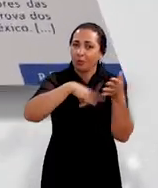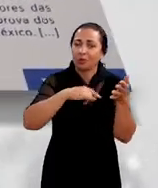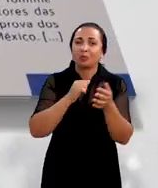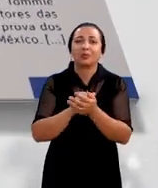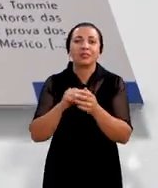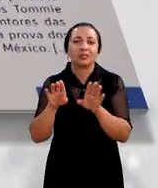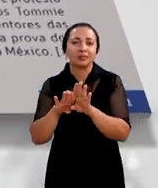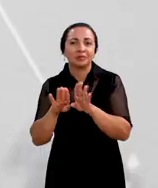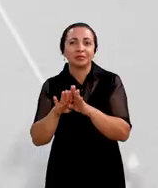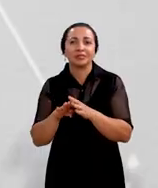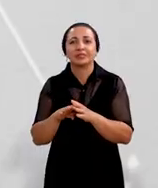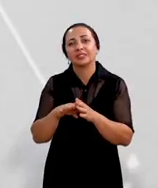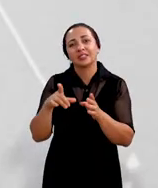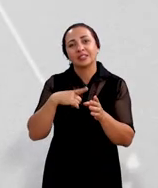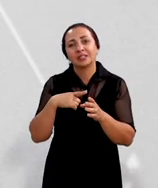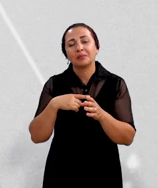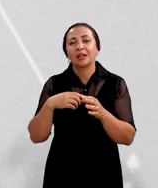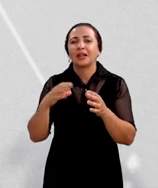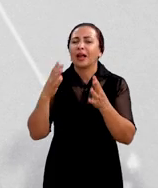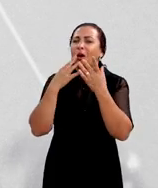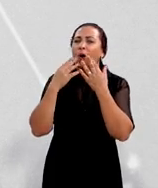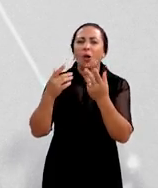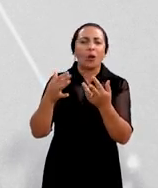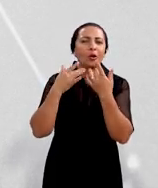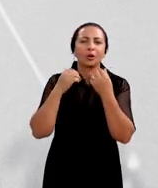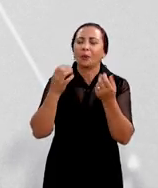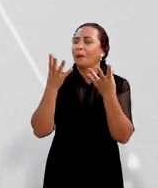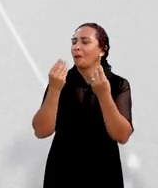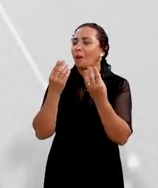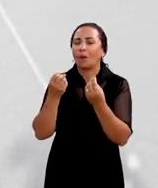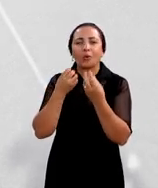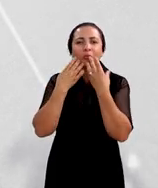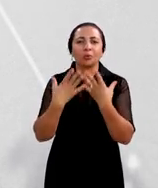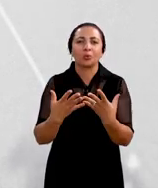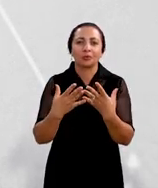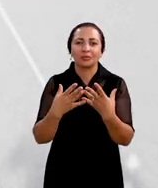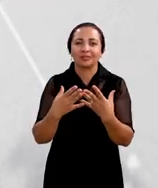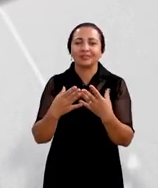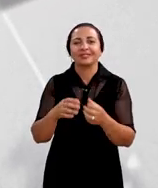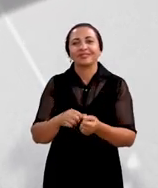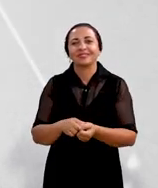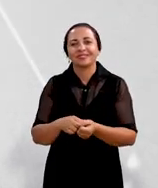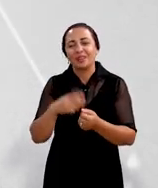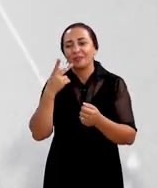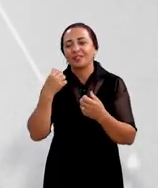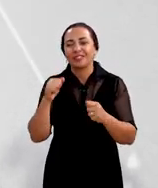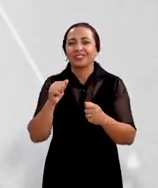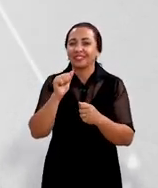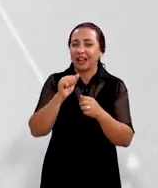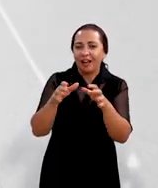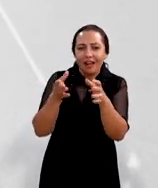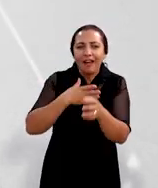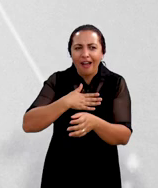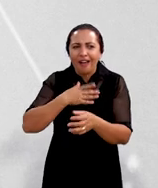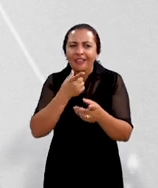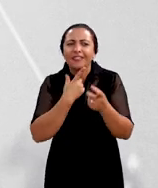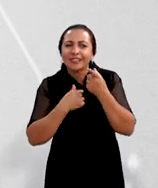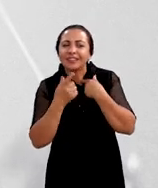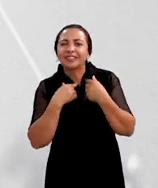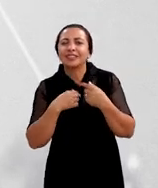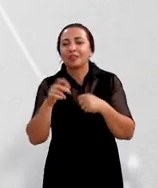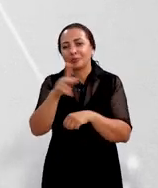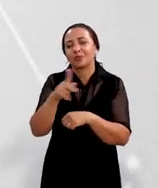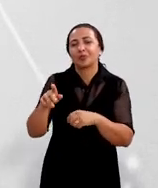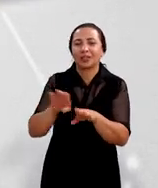né, algumas fontes. Ele está bem colorido, está bem ilustrativo, está atrativo, eu diria assim. Tanto para os